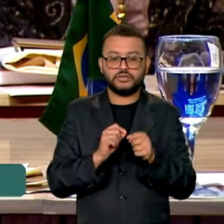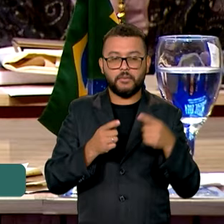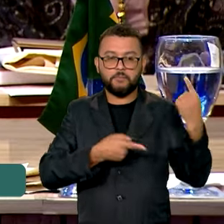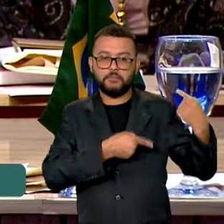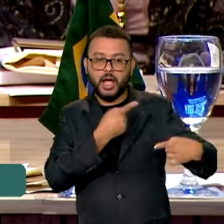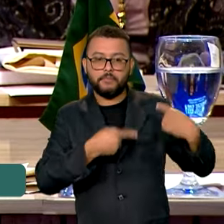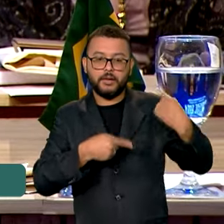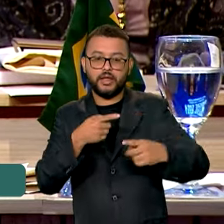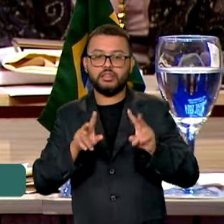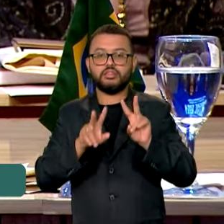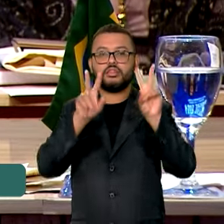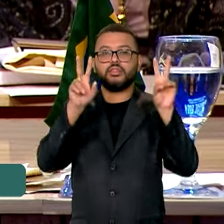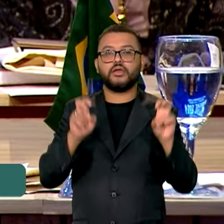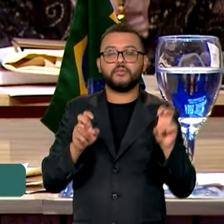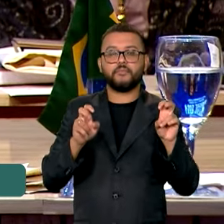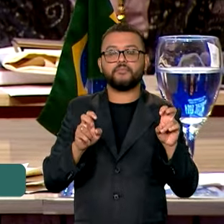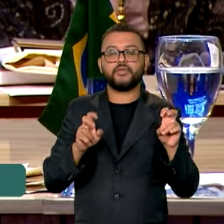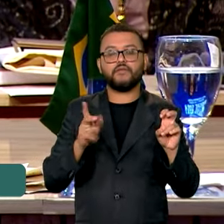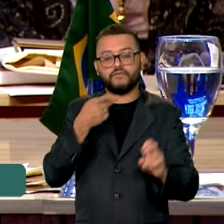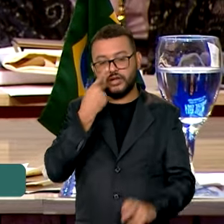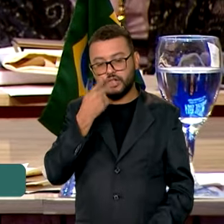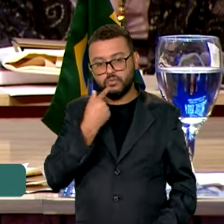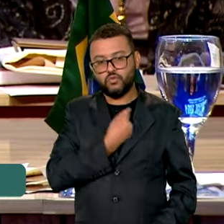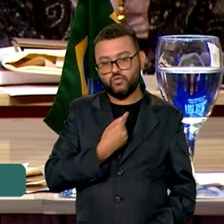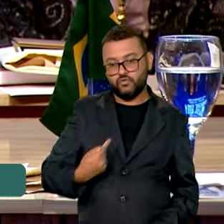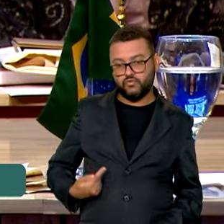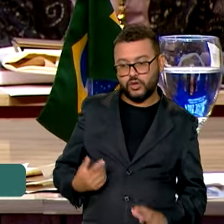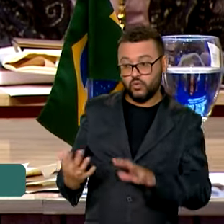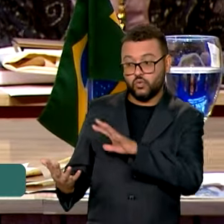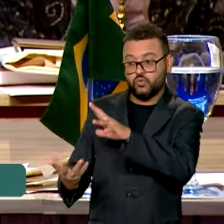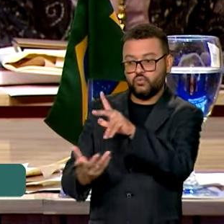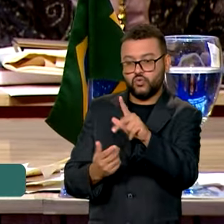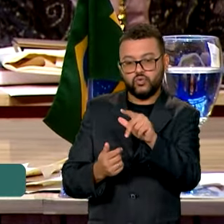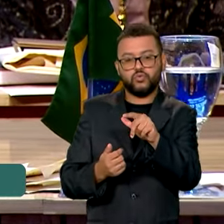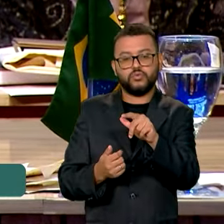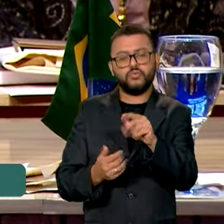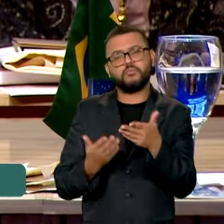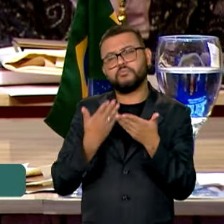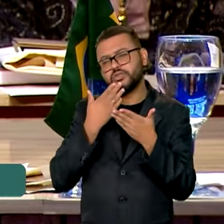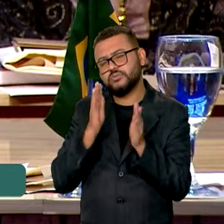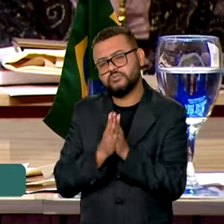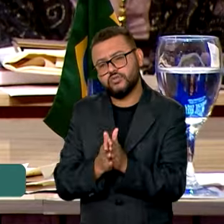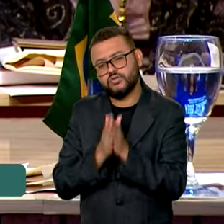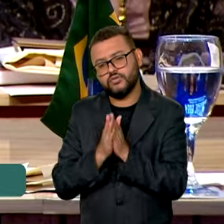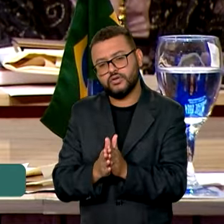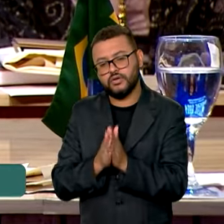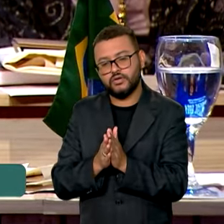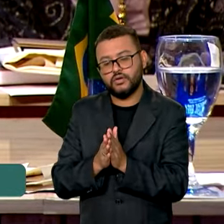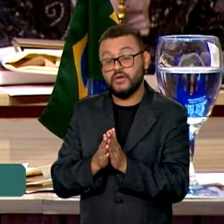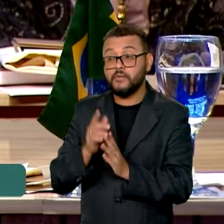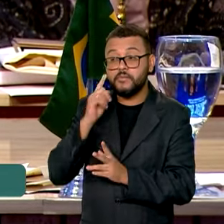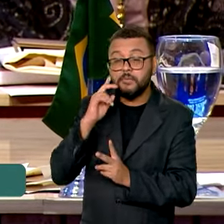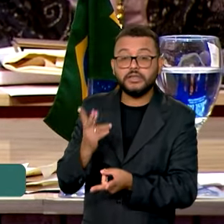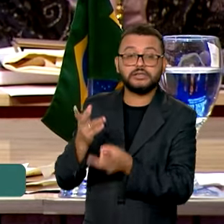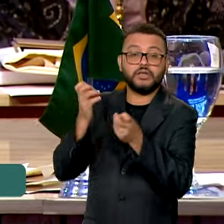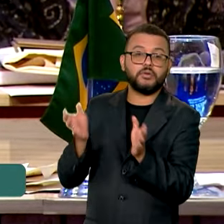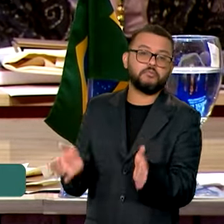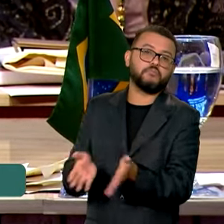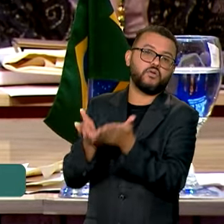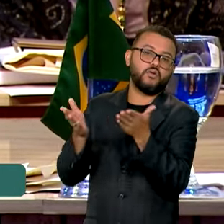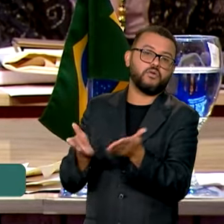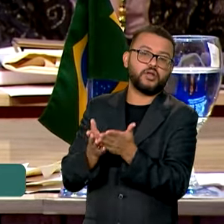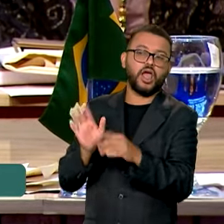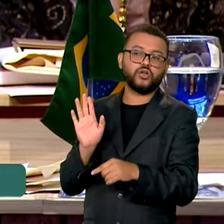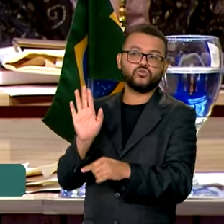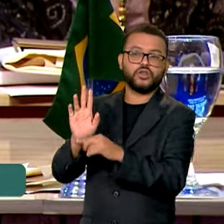discussão, dizendo para os nossos dirigentes políticos do mundo inteiro, por favor, olhe os pobres, porque eles são